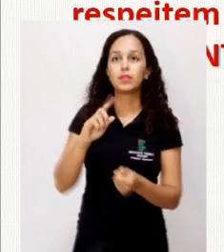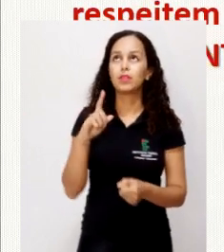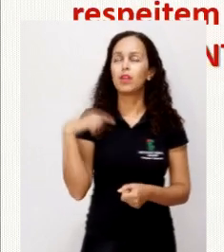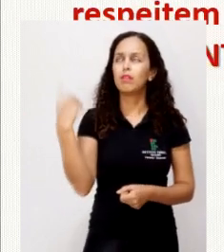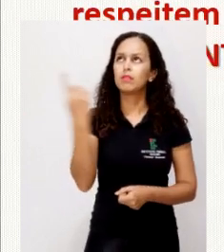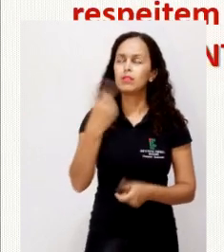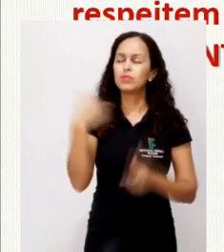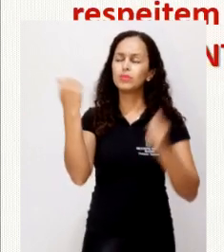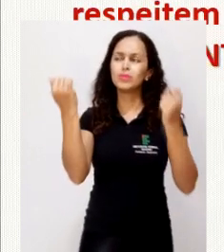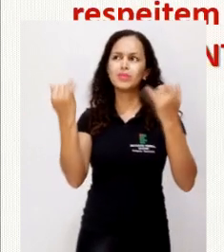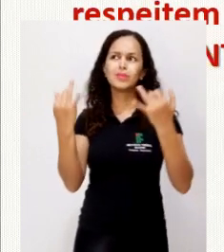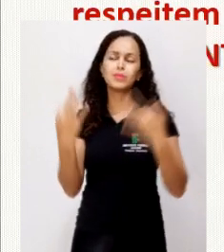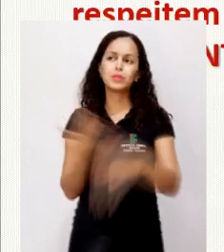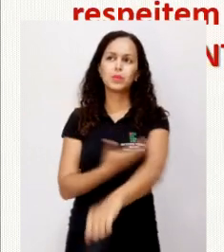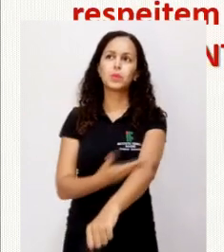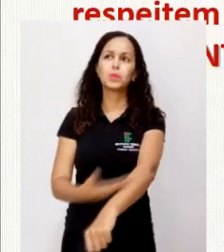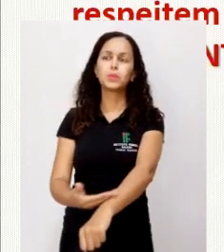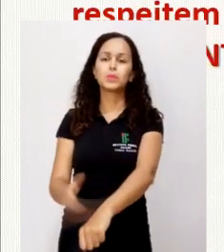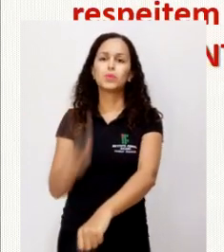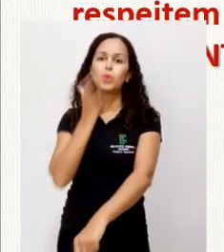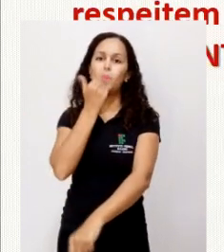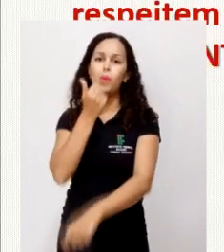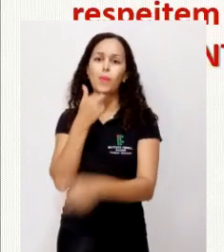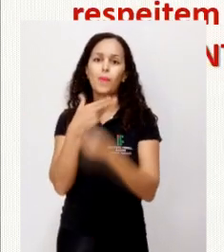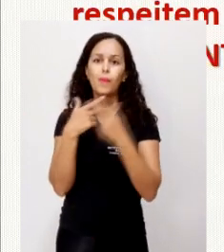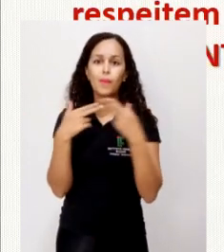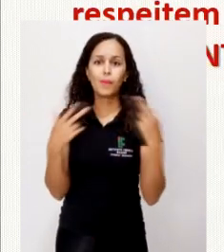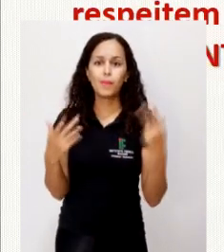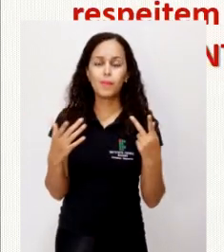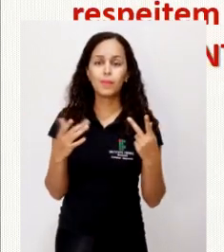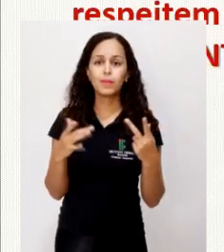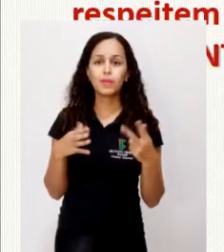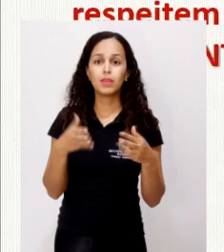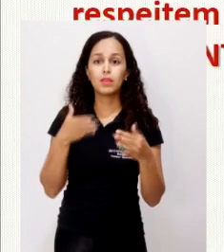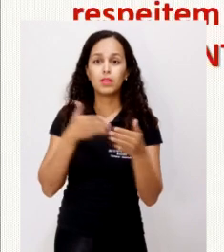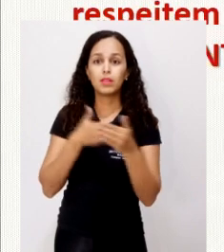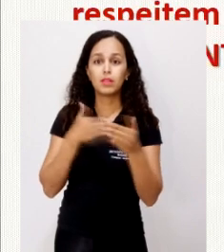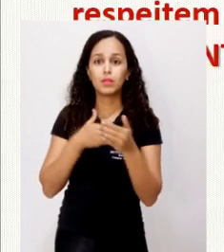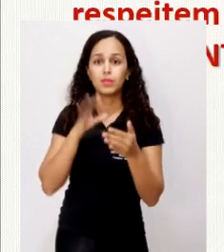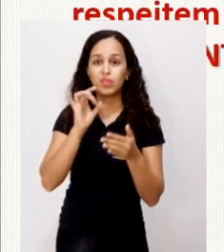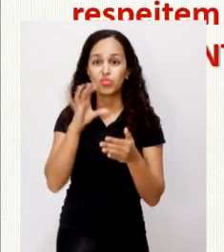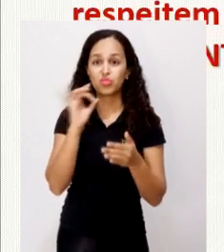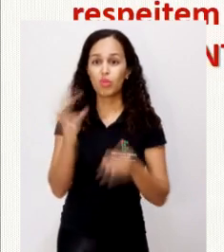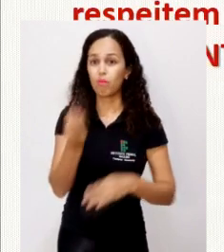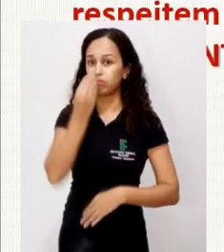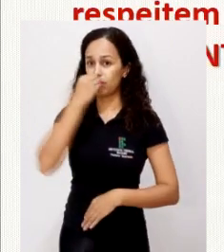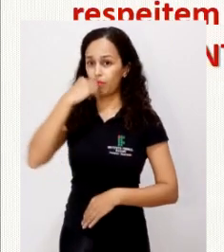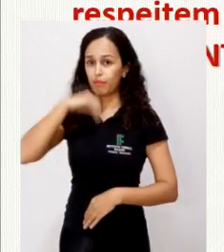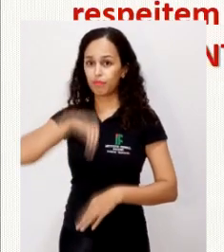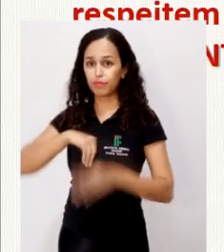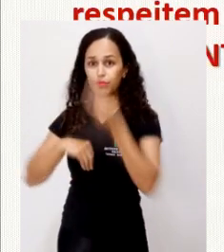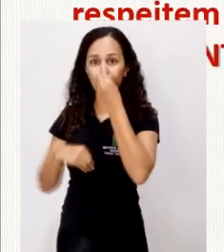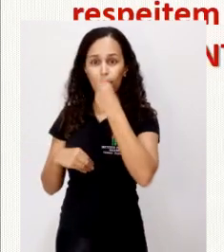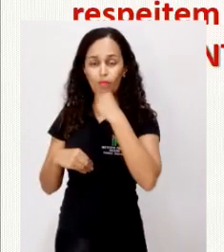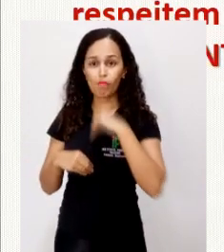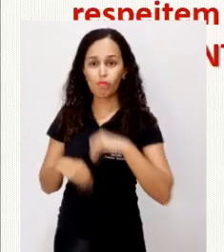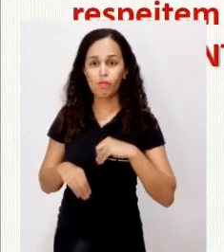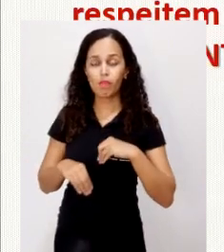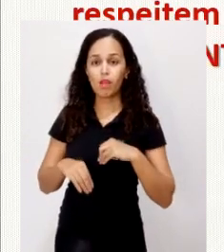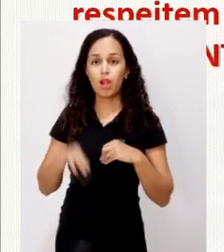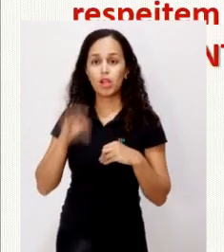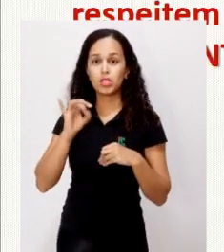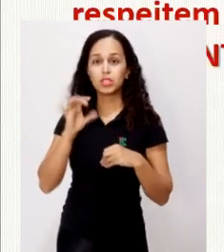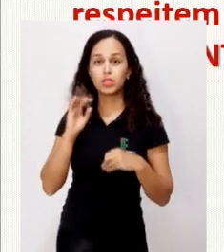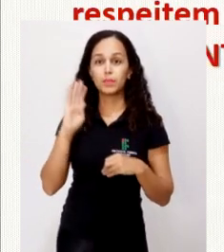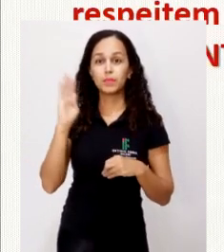Quando a gente fala do ato de se alimentar, ele não se limita basicamente à ingestão de nutrientes